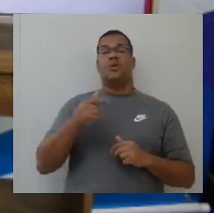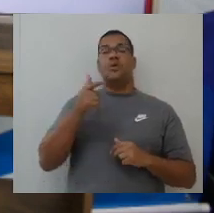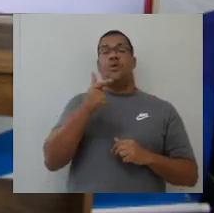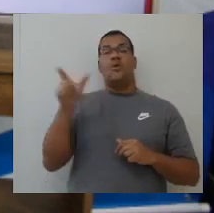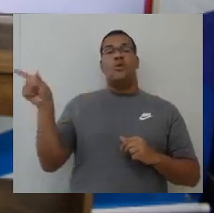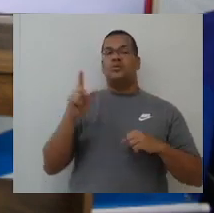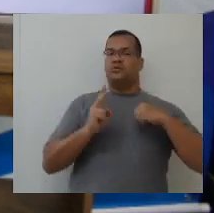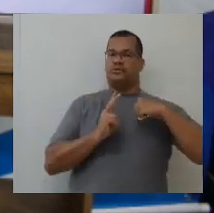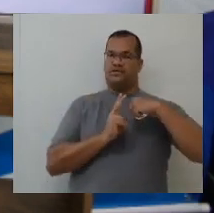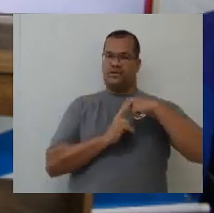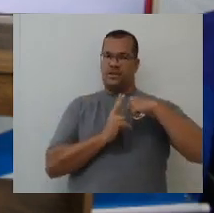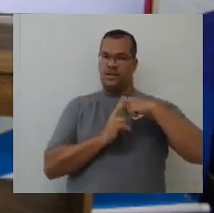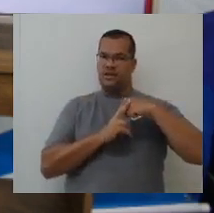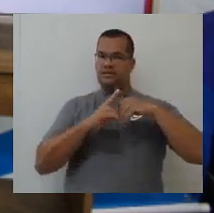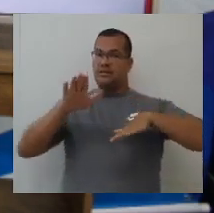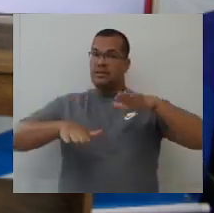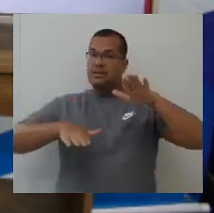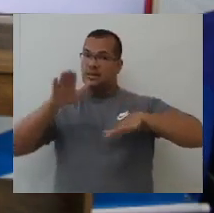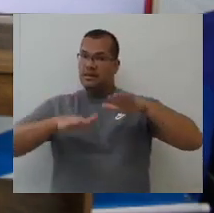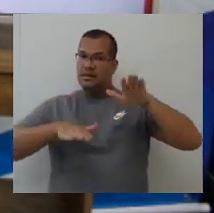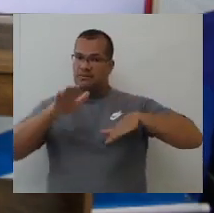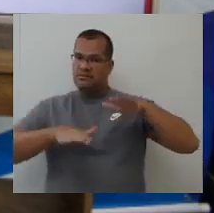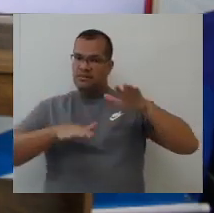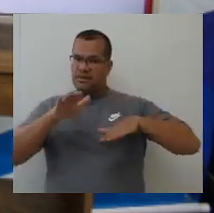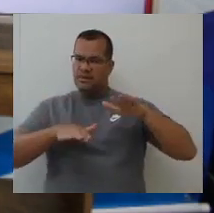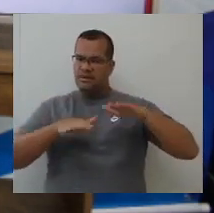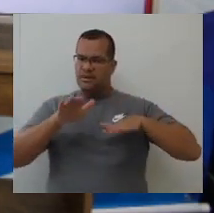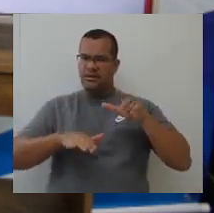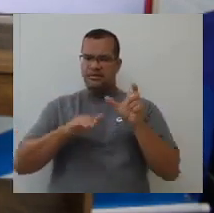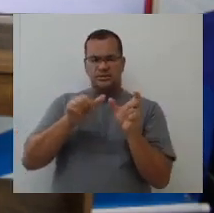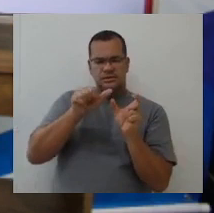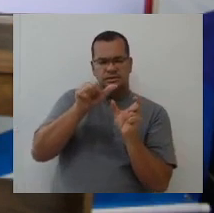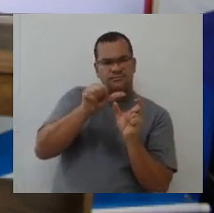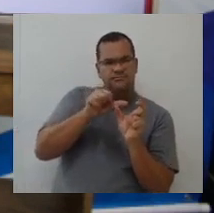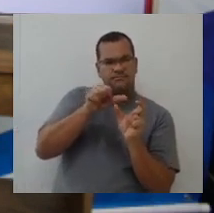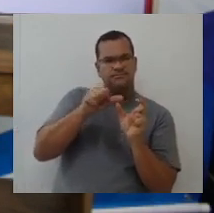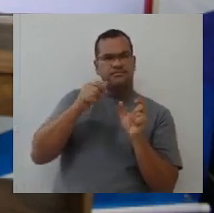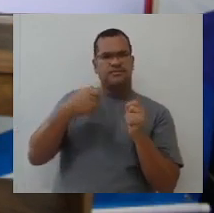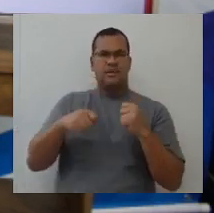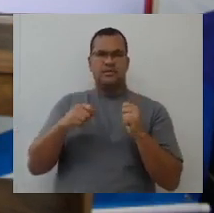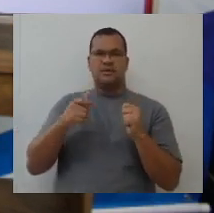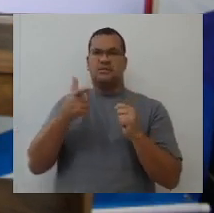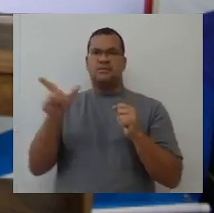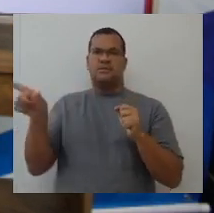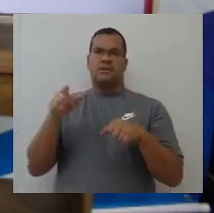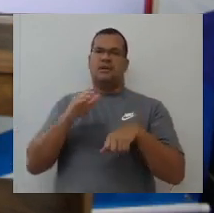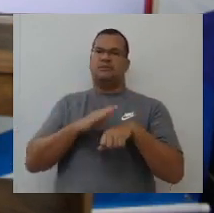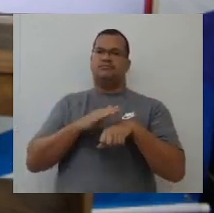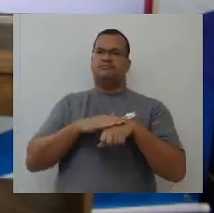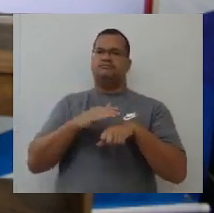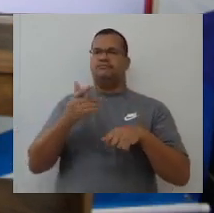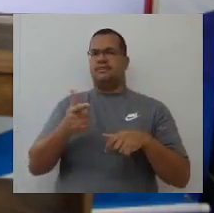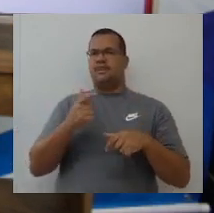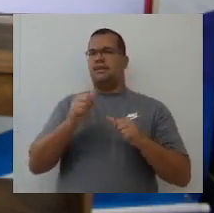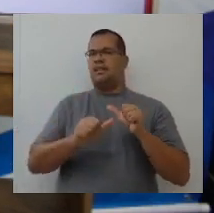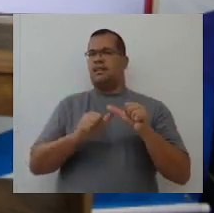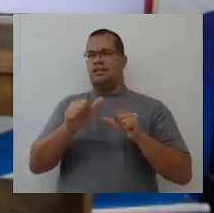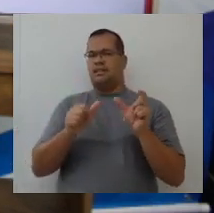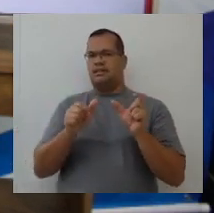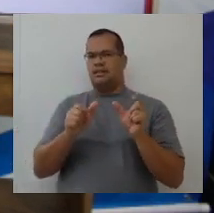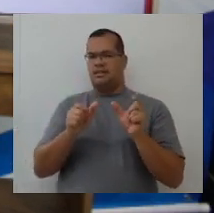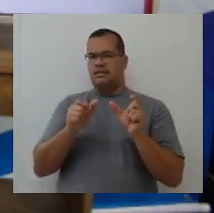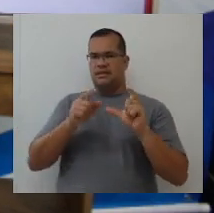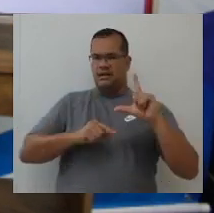outros, dependendo da sua desinência verbal, eles precisam de outras letras além do S. Observe,